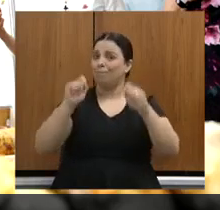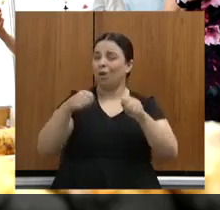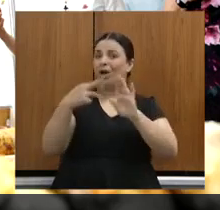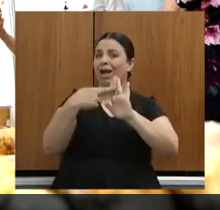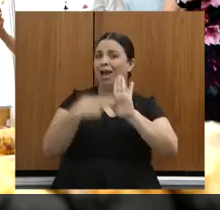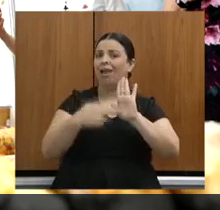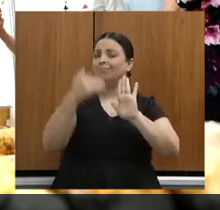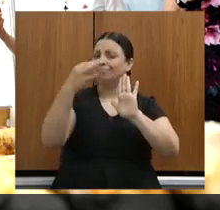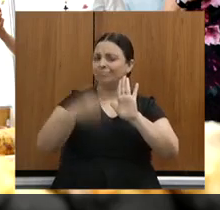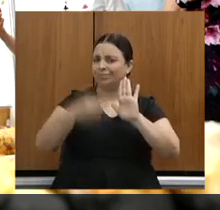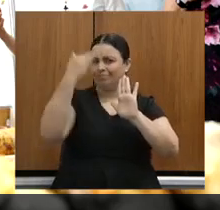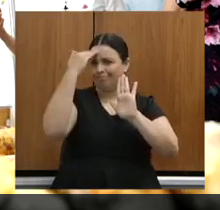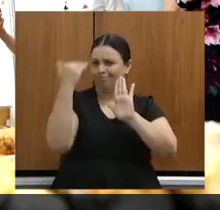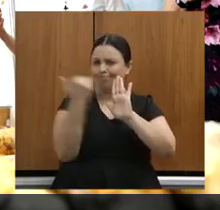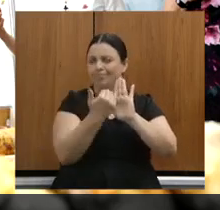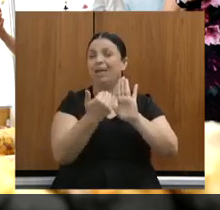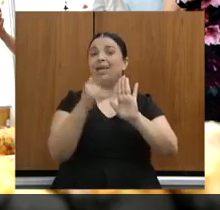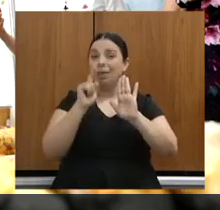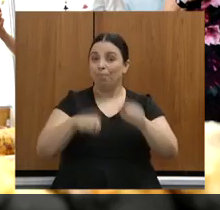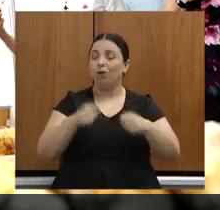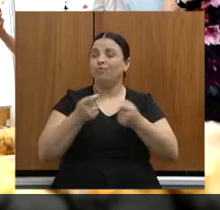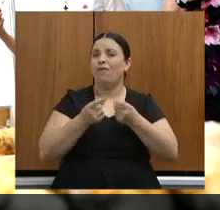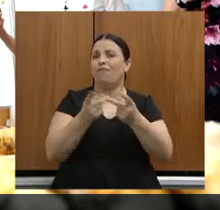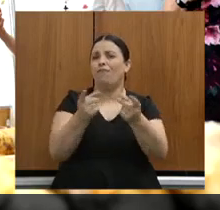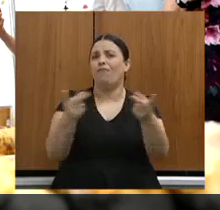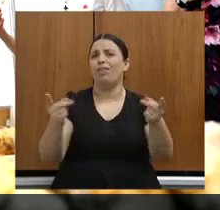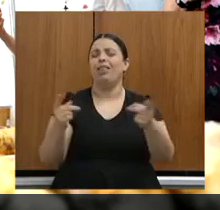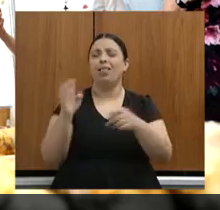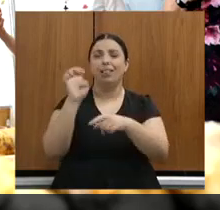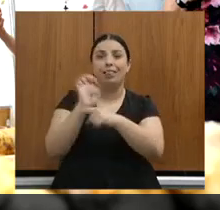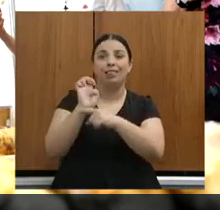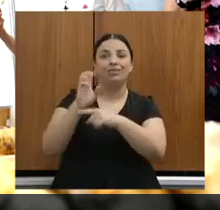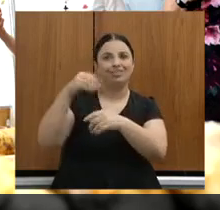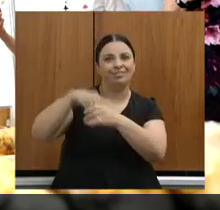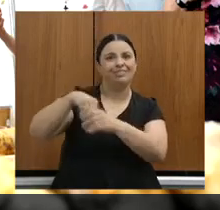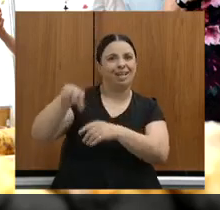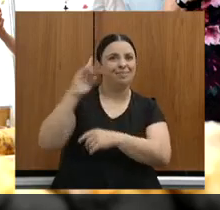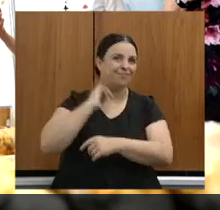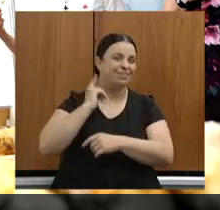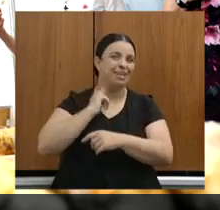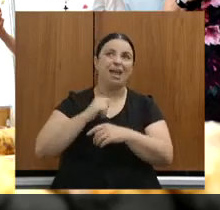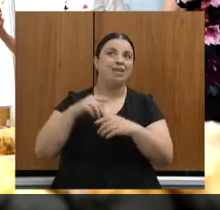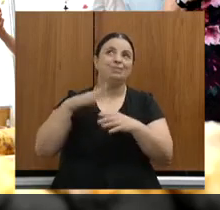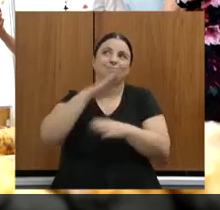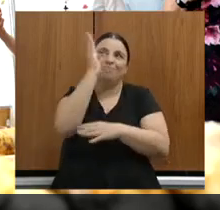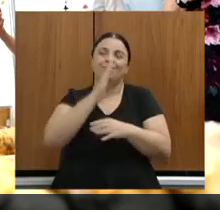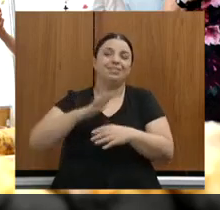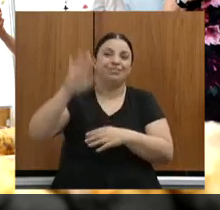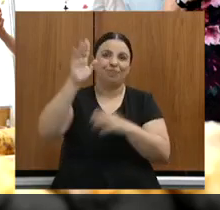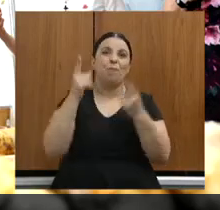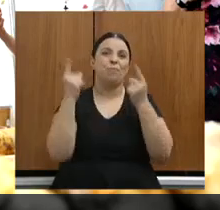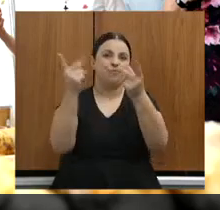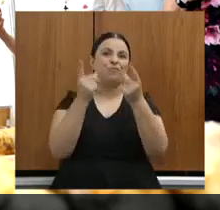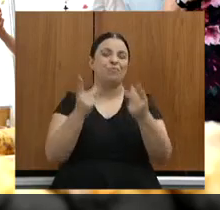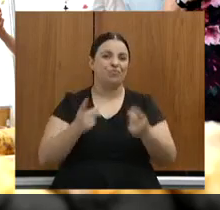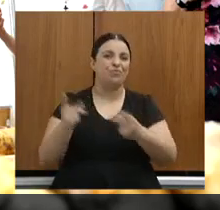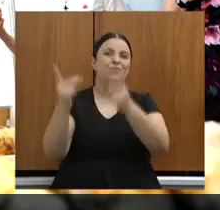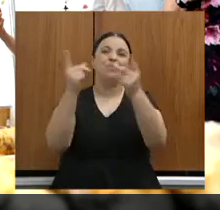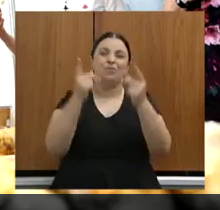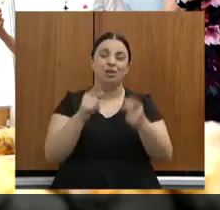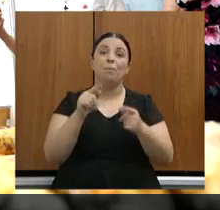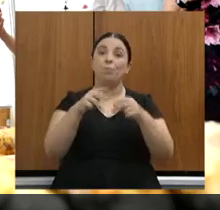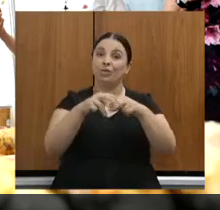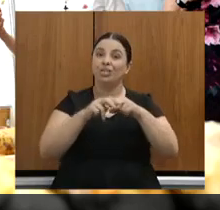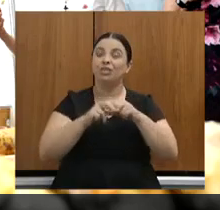comercializar em todo o estado em todo o país que é o primeiro caminho aí para comercializar no está até meio obtenção do selo arte